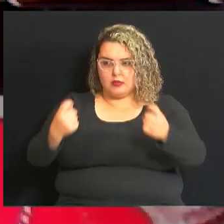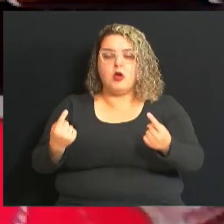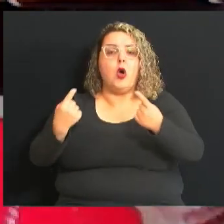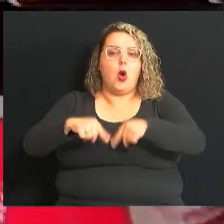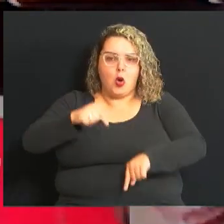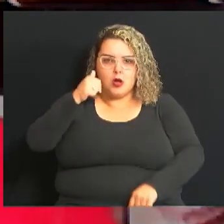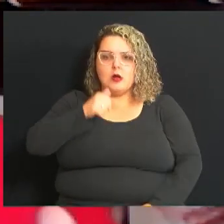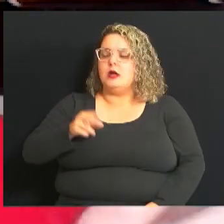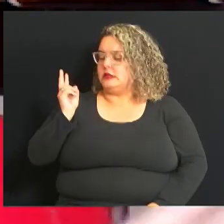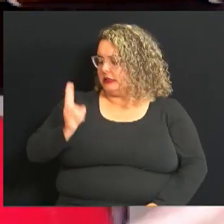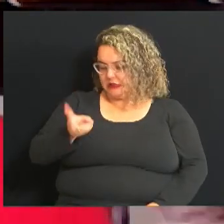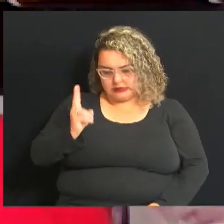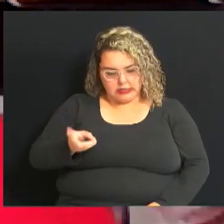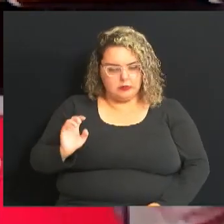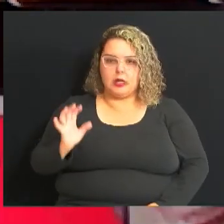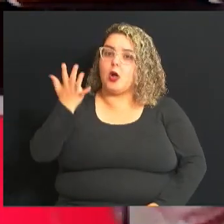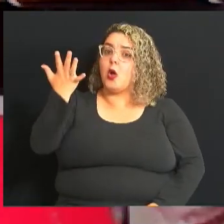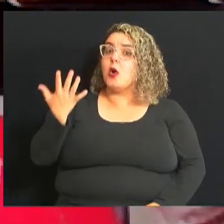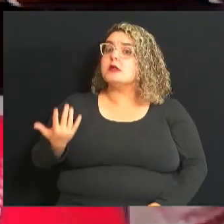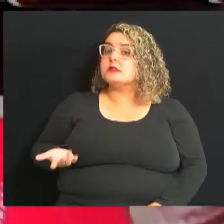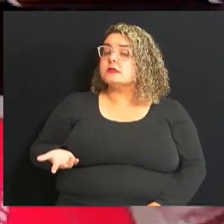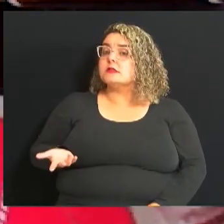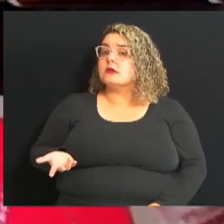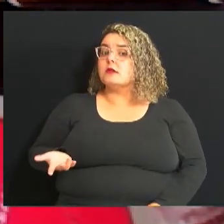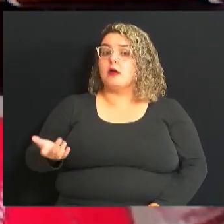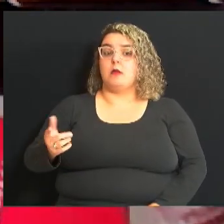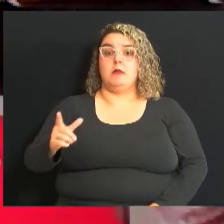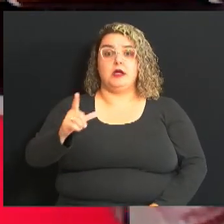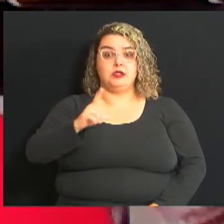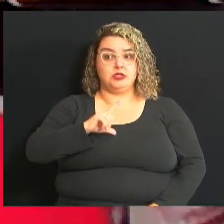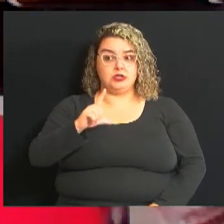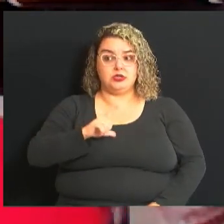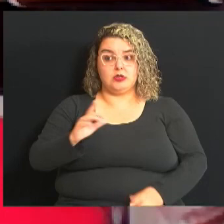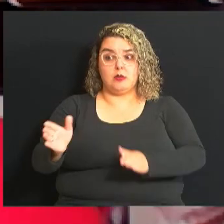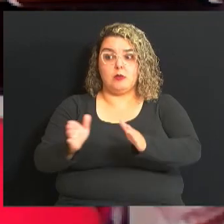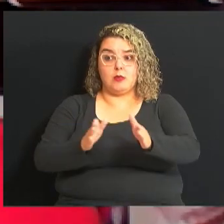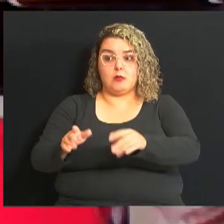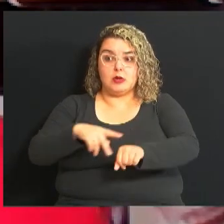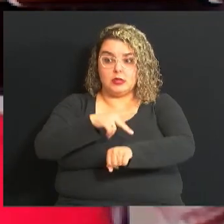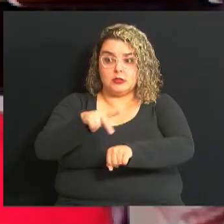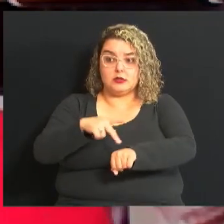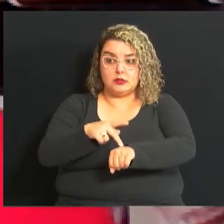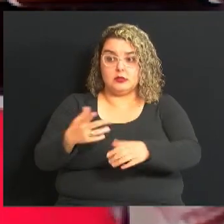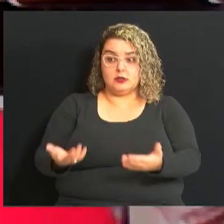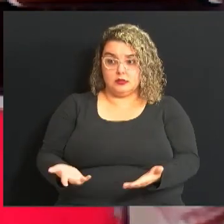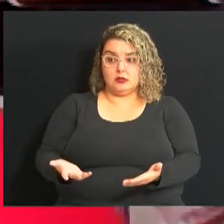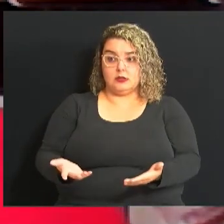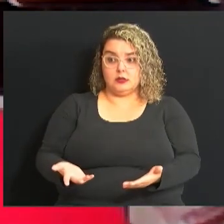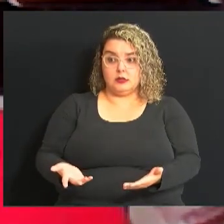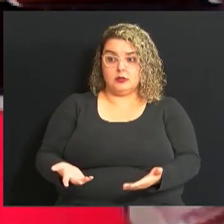sempre aconteceu. Mas nós tivemos períodos no país em que